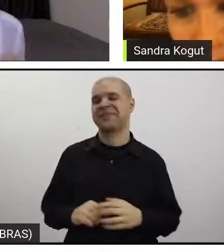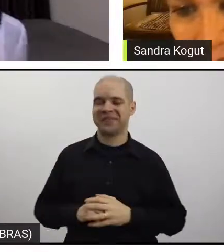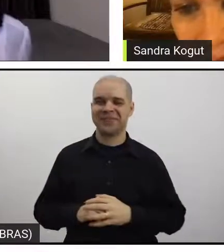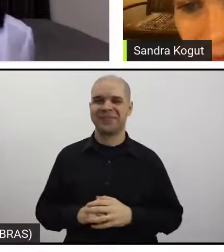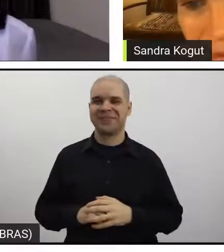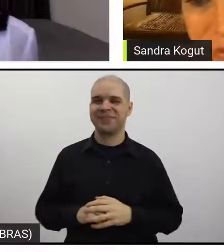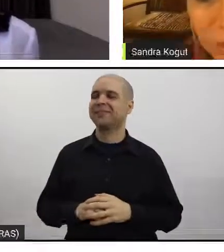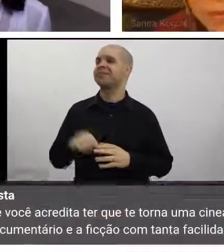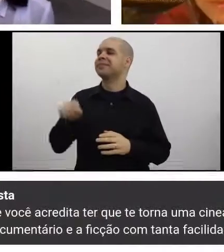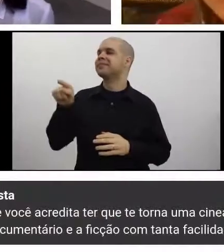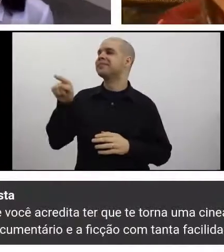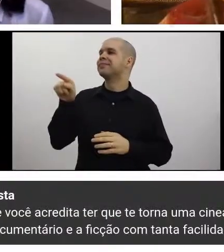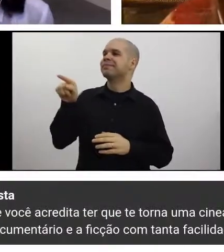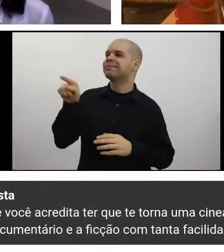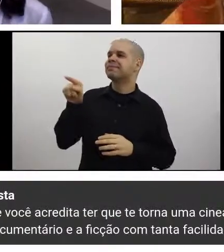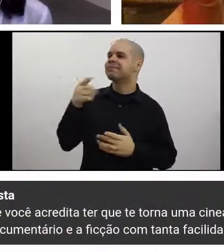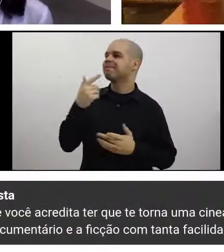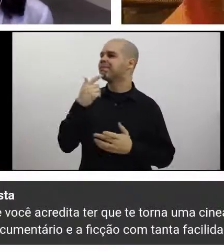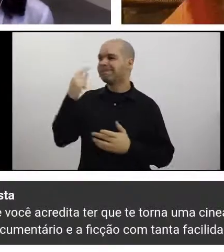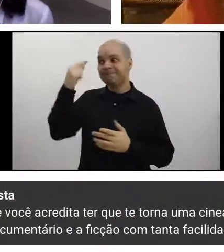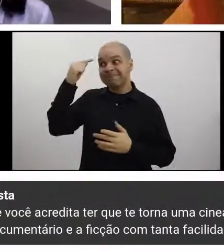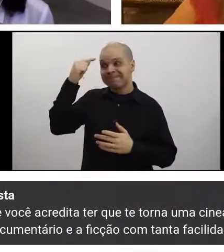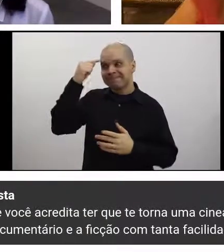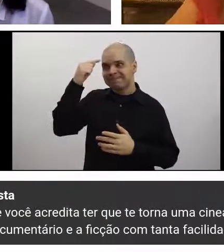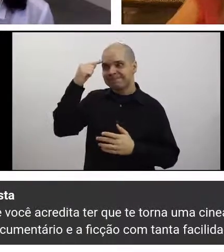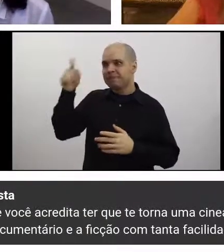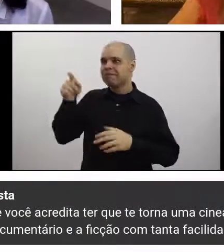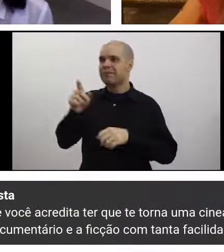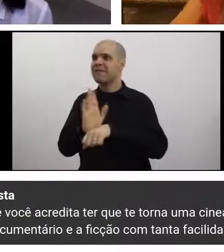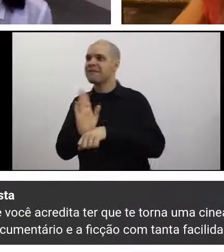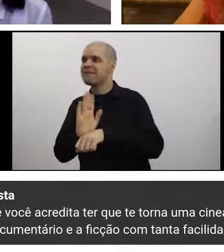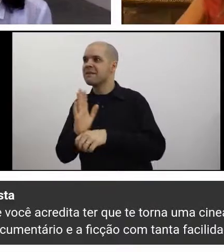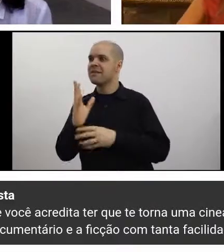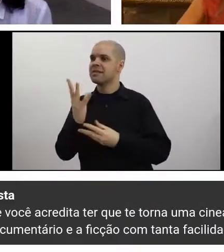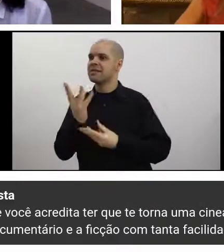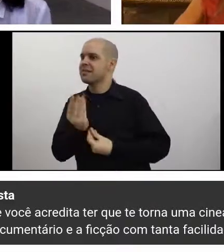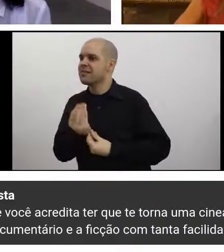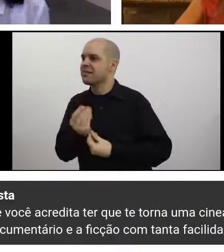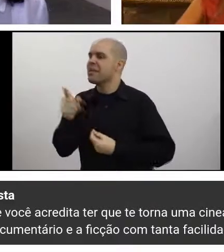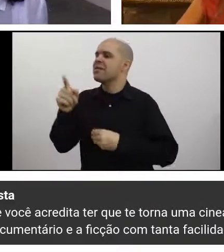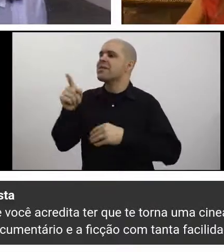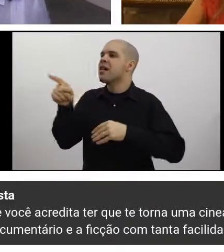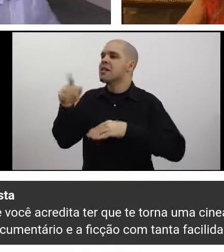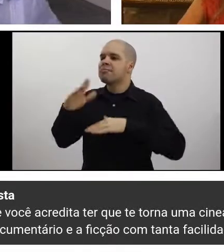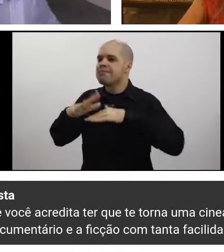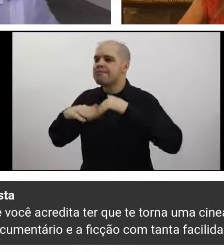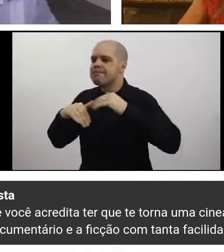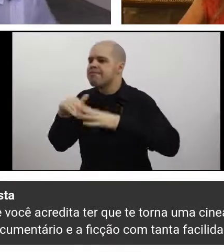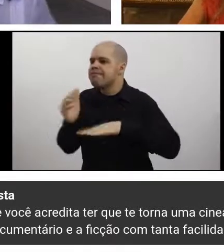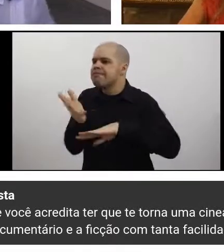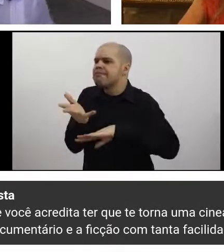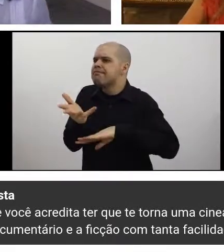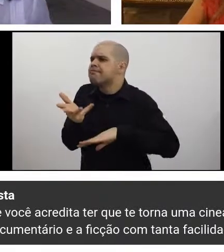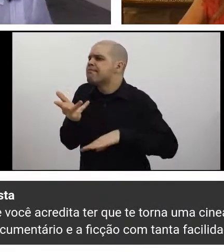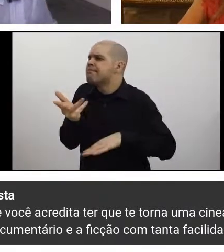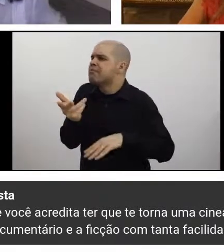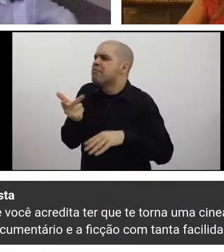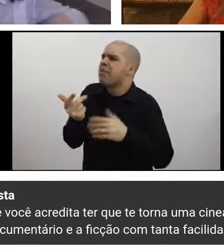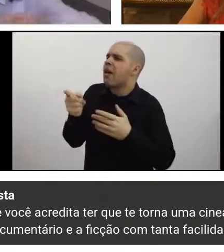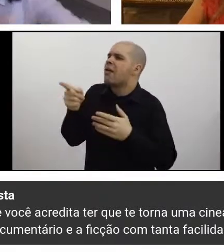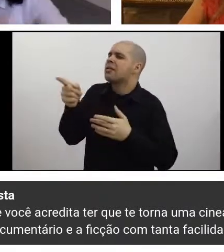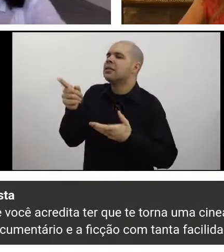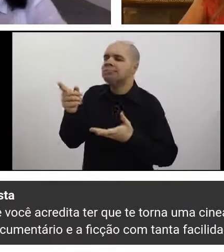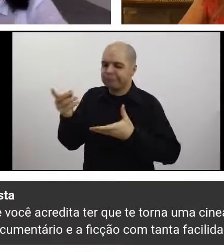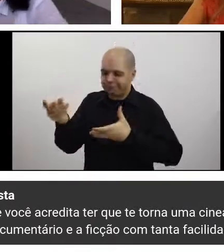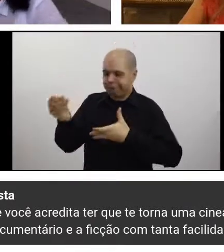que habilidade você acredita ter que te torna uma cineasta que transita entre a videoarte, o documentário e a